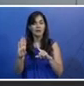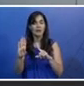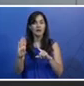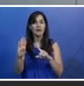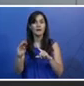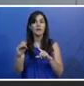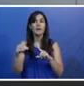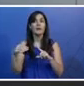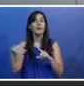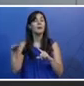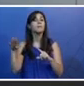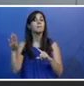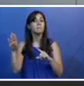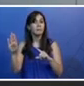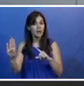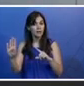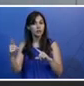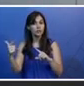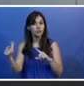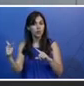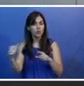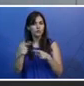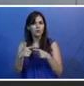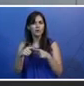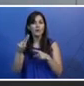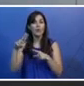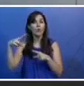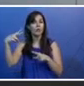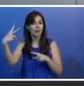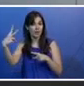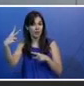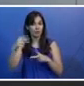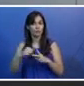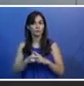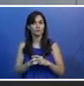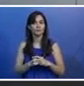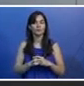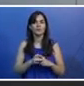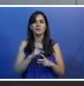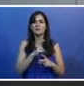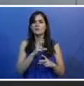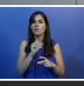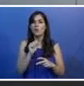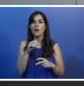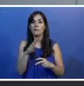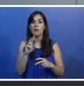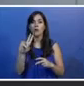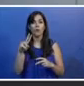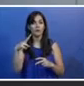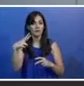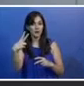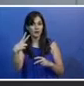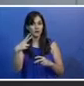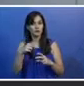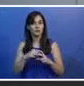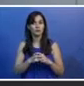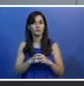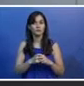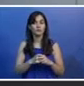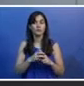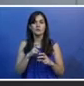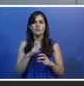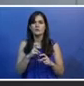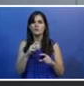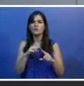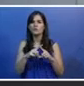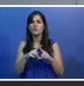vezes. Vezes B. Então, tenho 5ab ao quadrado é 5 vezes A vezes